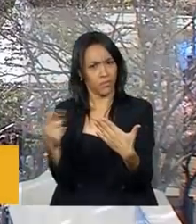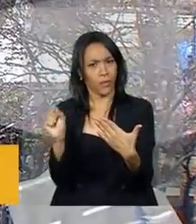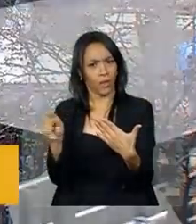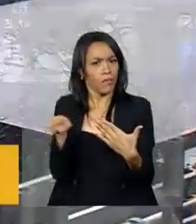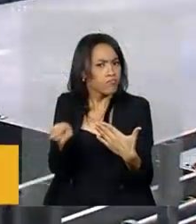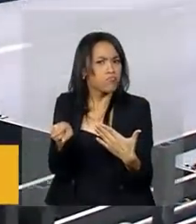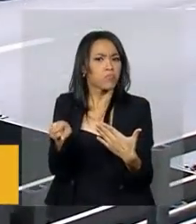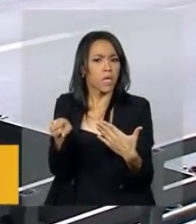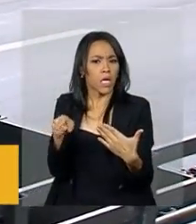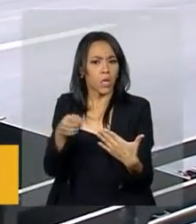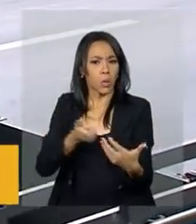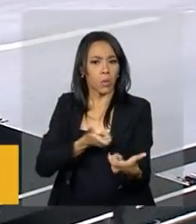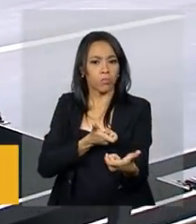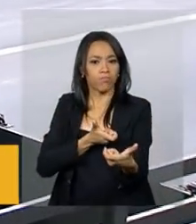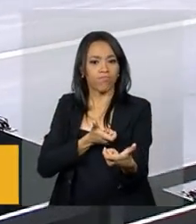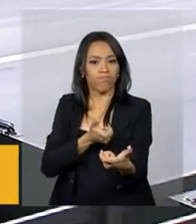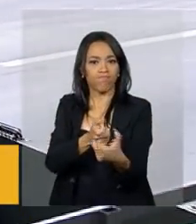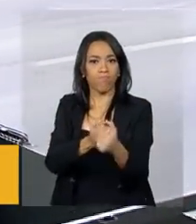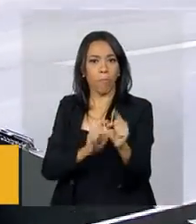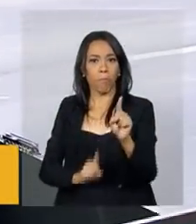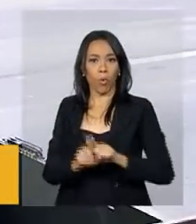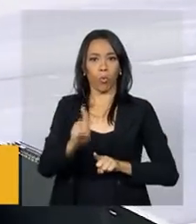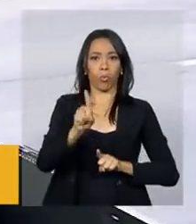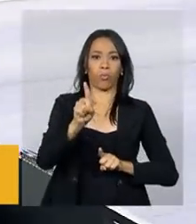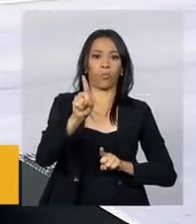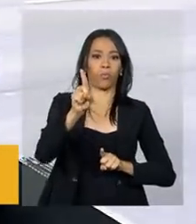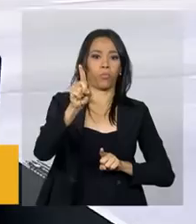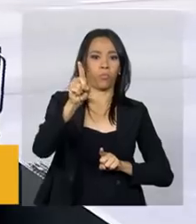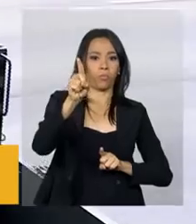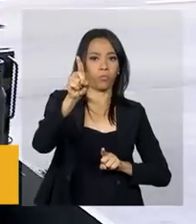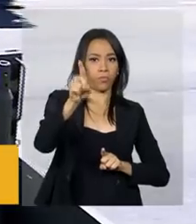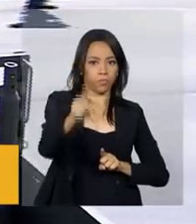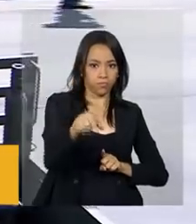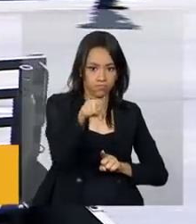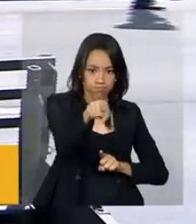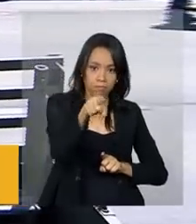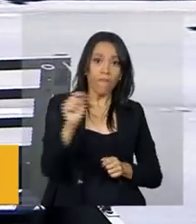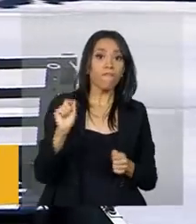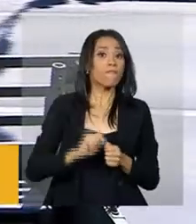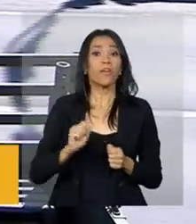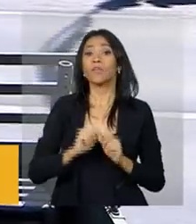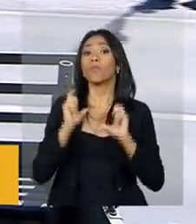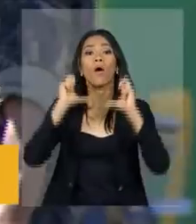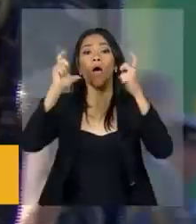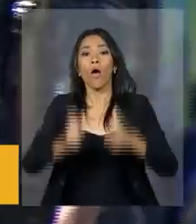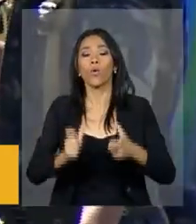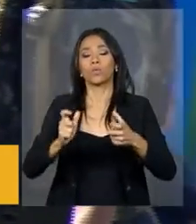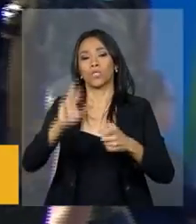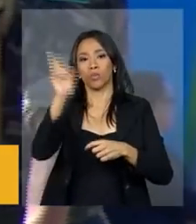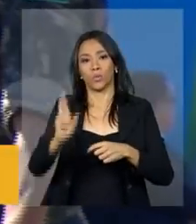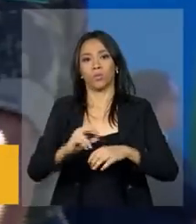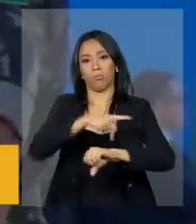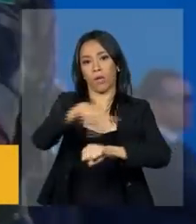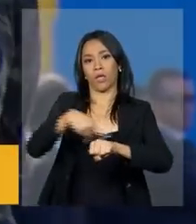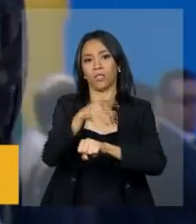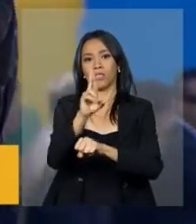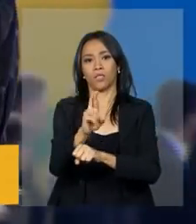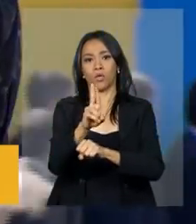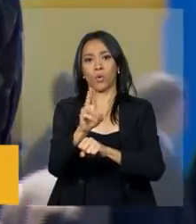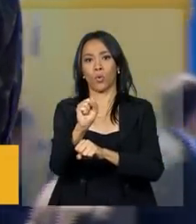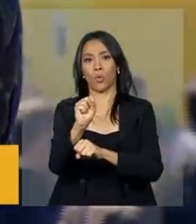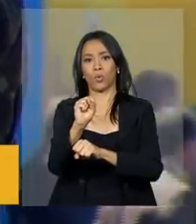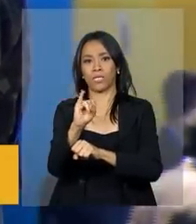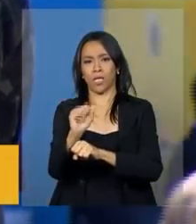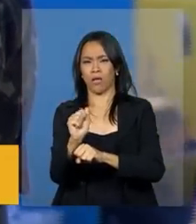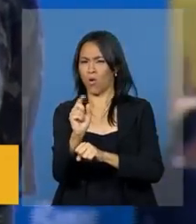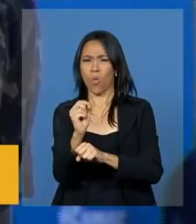seus mísseis Eagle de fabricação russa, que atingem alvos até 3 mil metros. É do tipo...